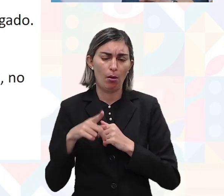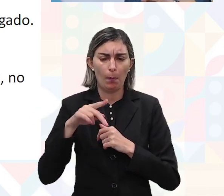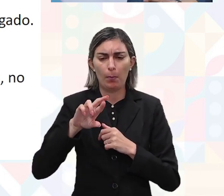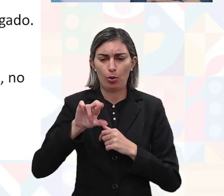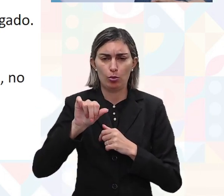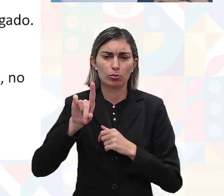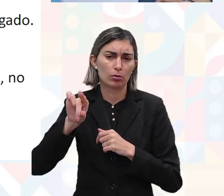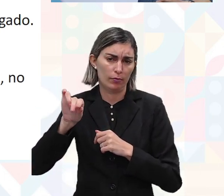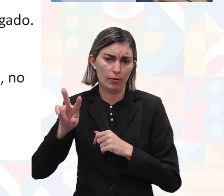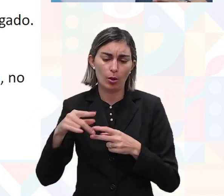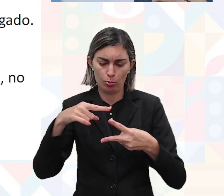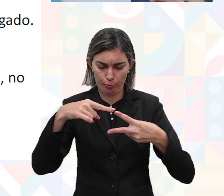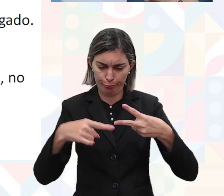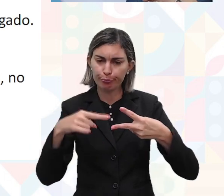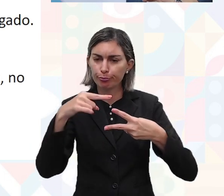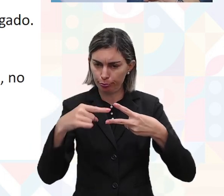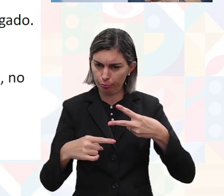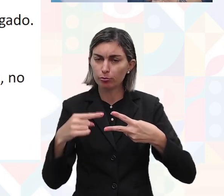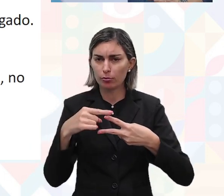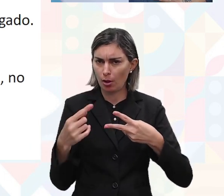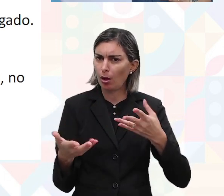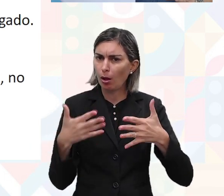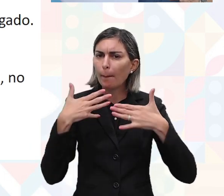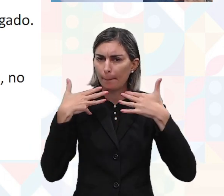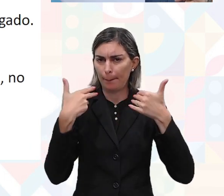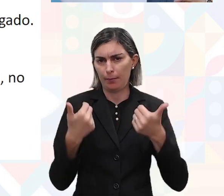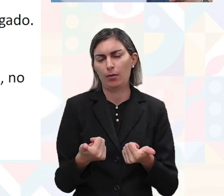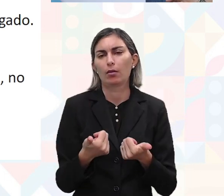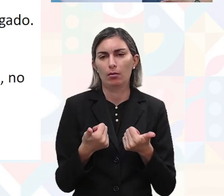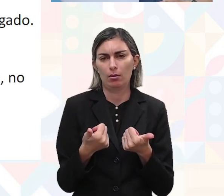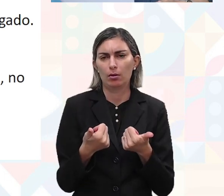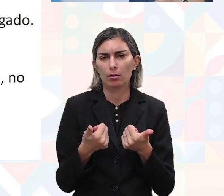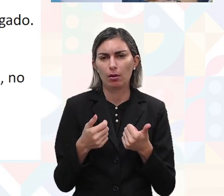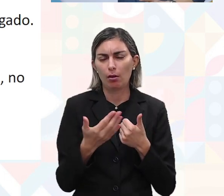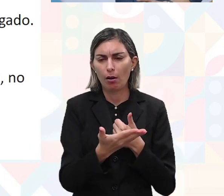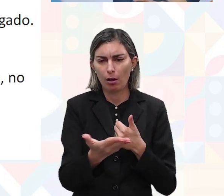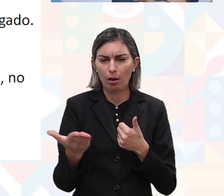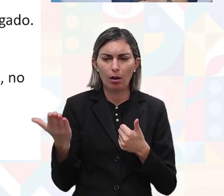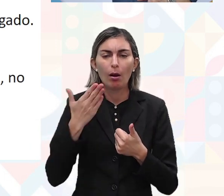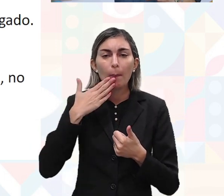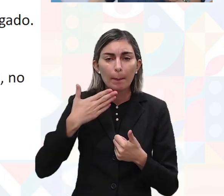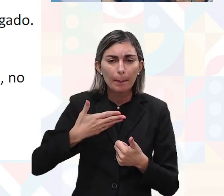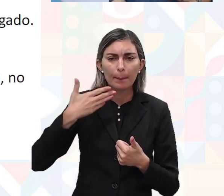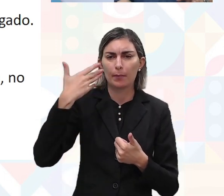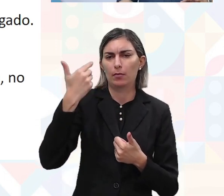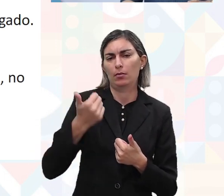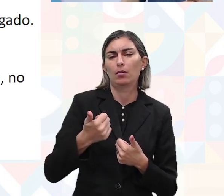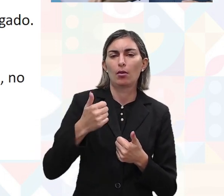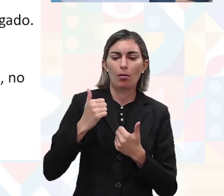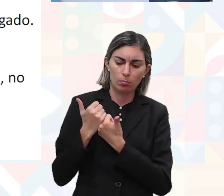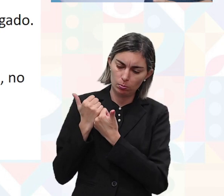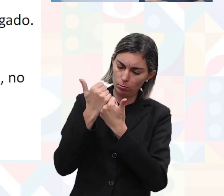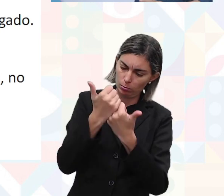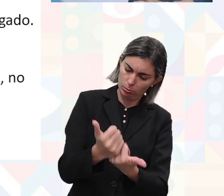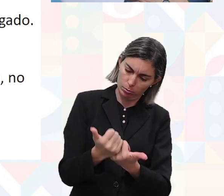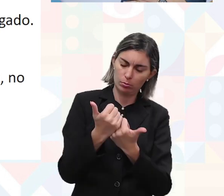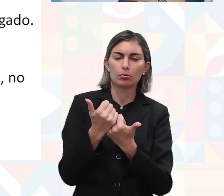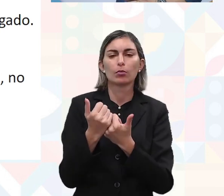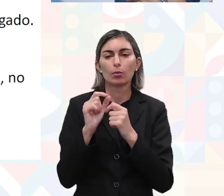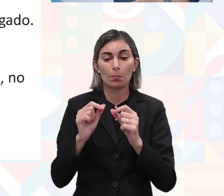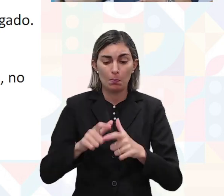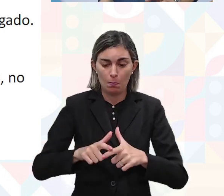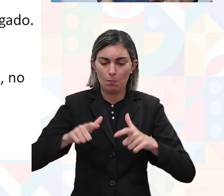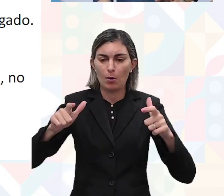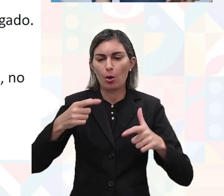produtividade nesses dois momentos ela foi melhorada e a melhoria de produtividade representou numa produtividade